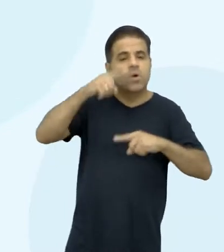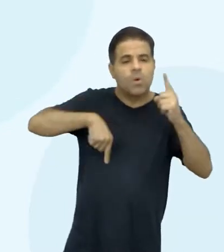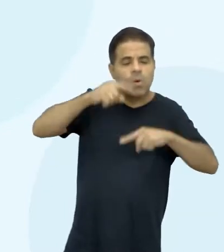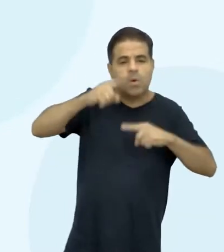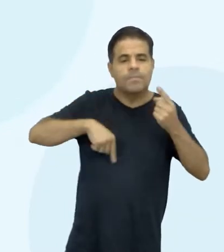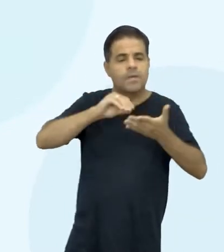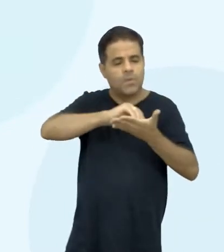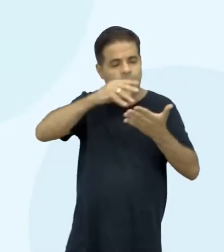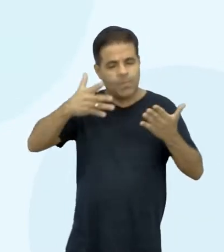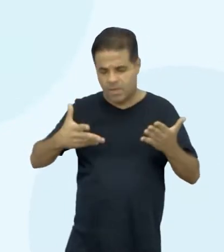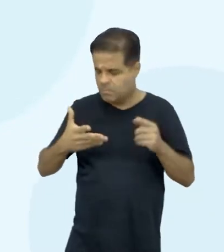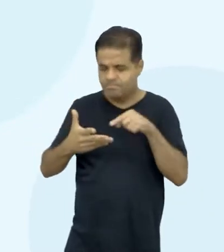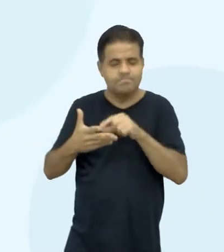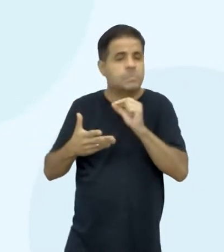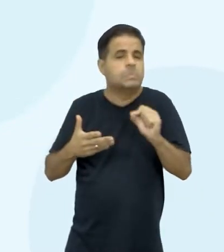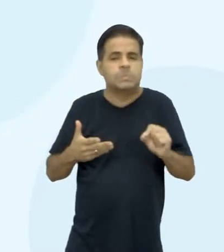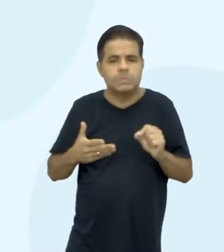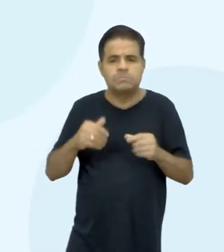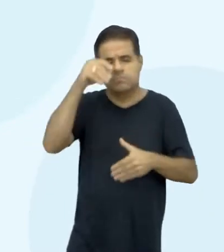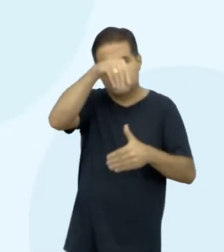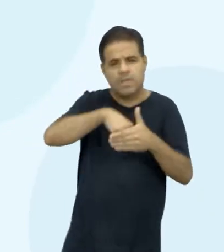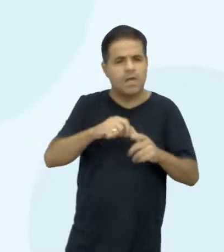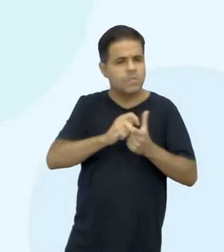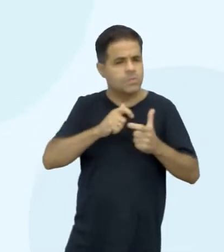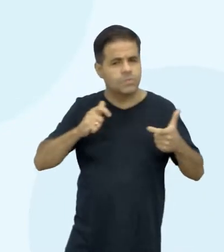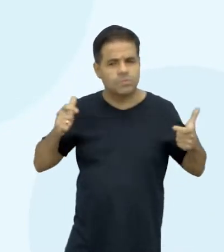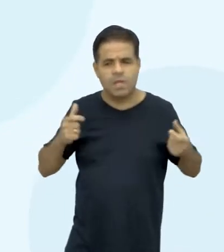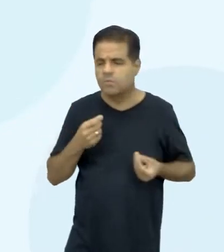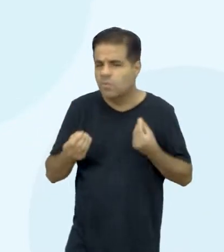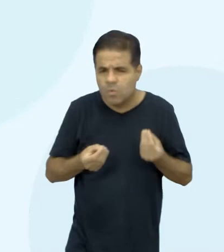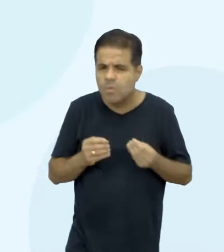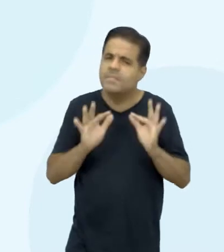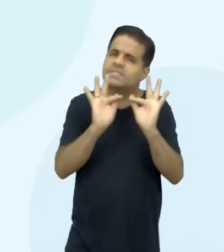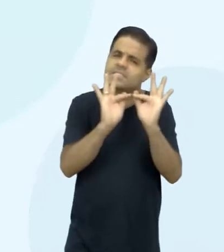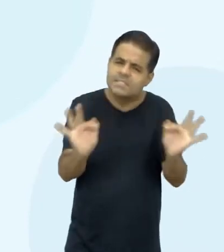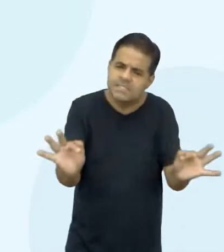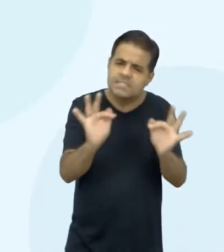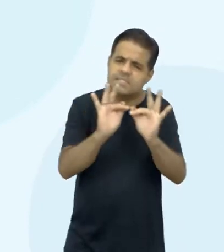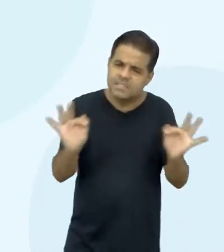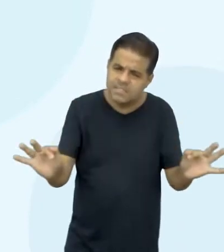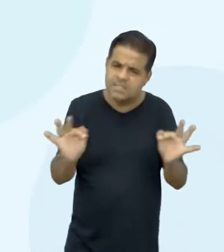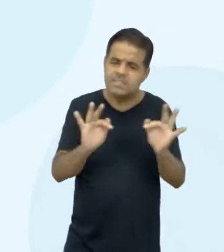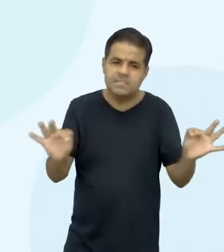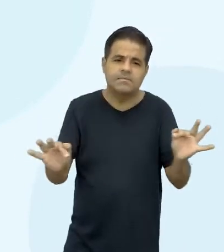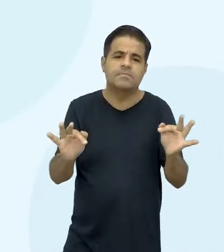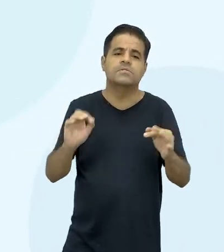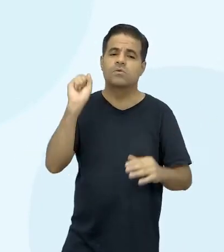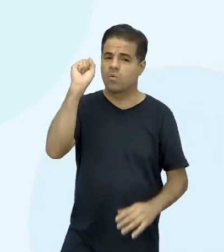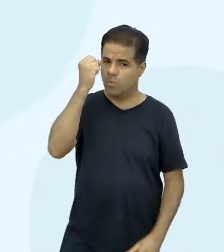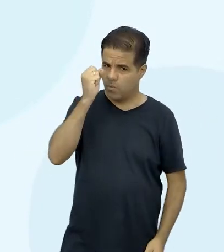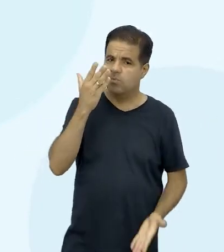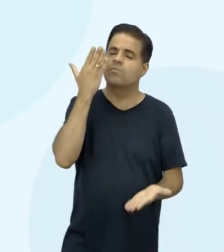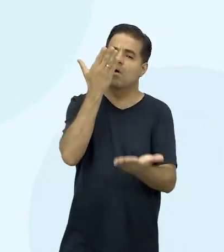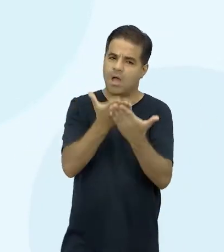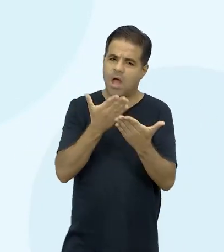componente curricular ele vai estar estruturado. É bem simples. Na verdade, são 8